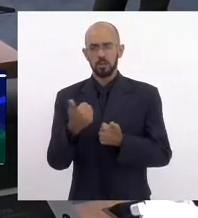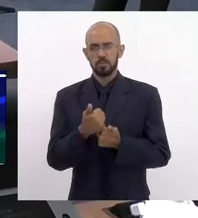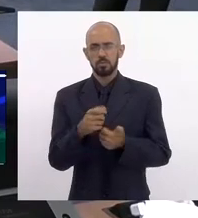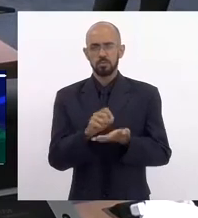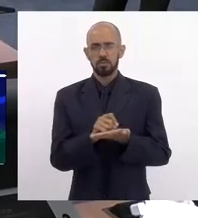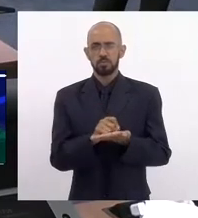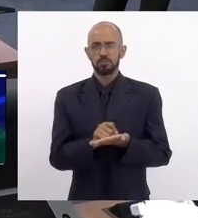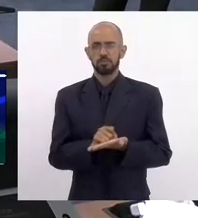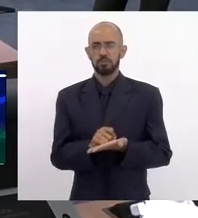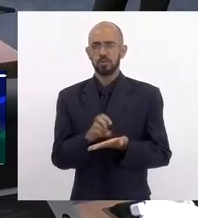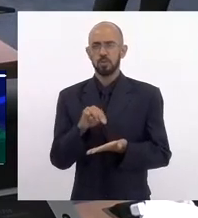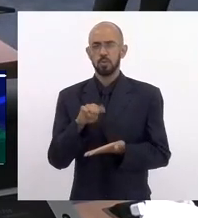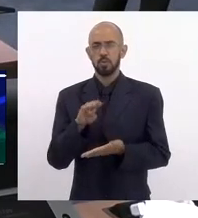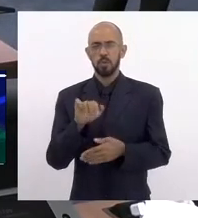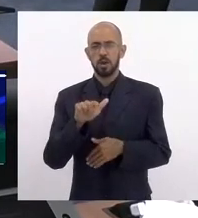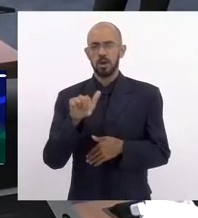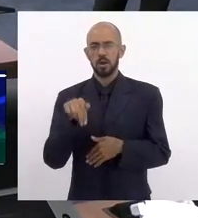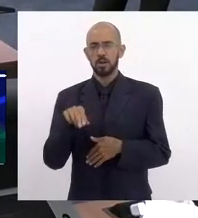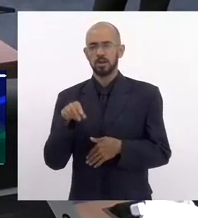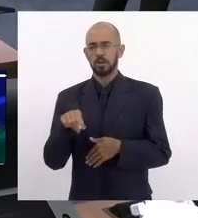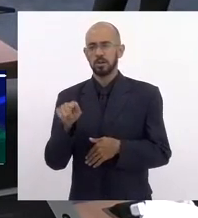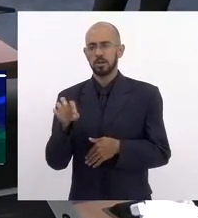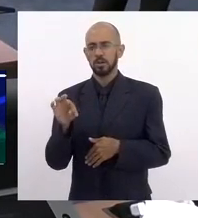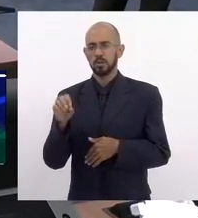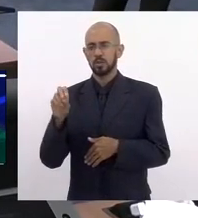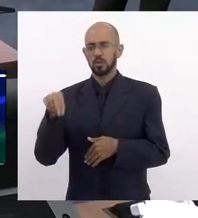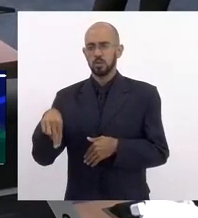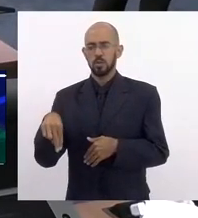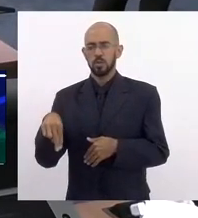José? Wellington José. Também, presidente.